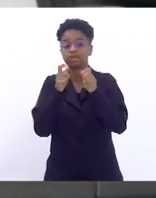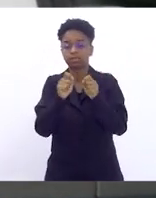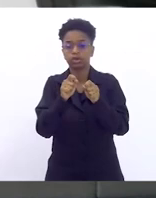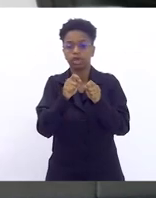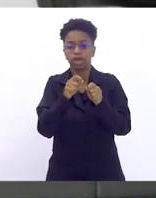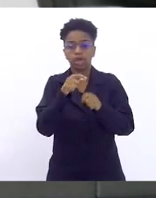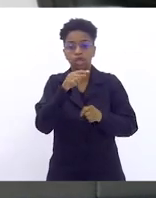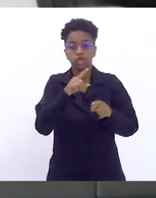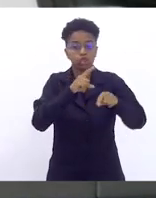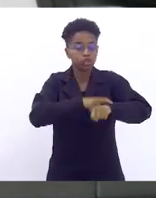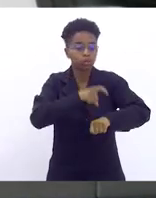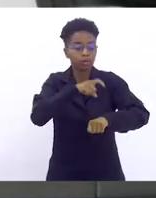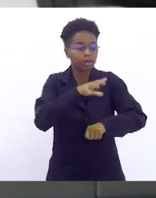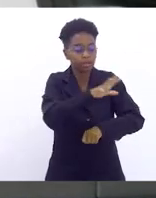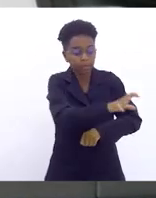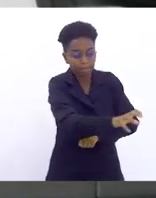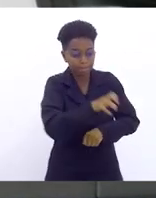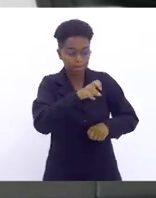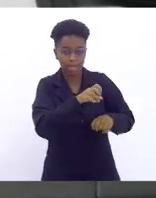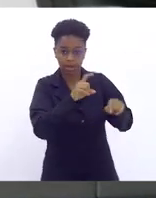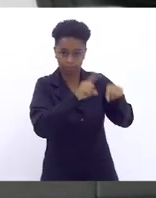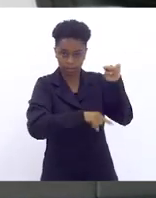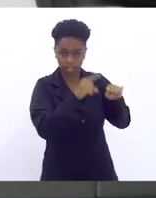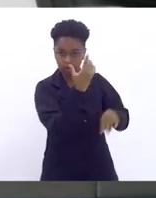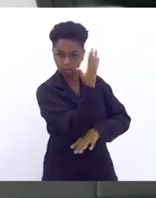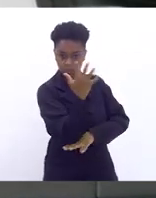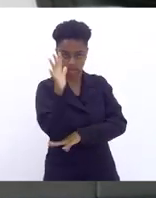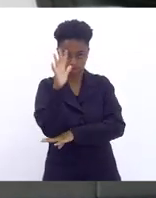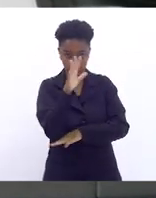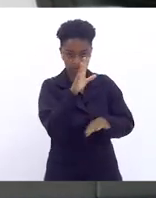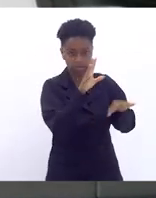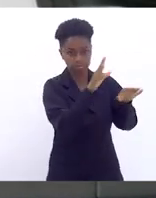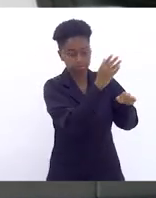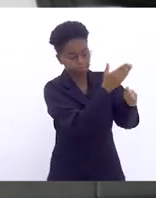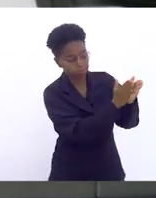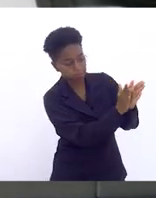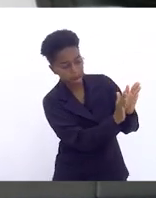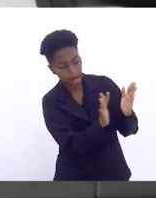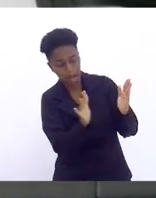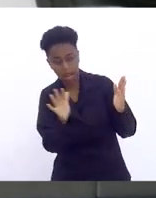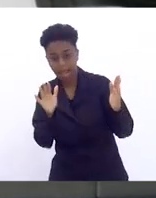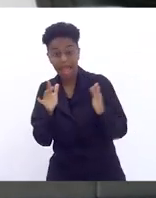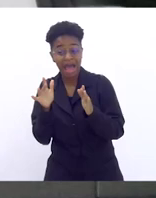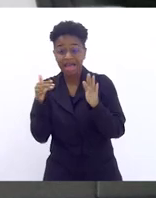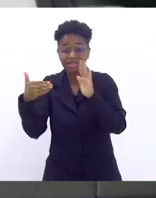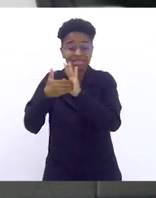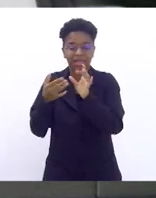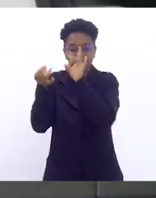ao descarte ou seja custos inerentes a isso que muitas vezes não